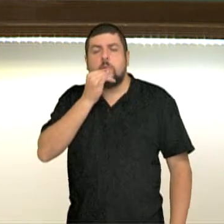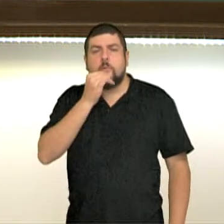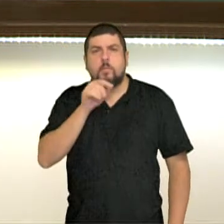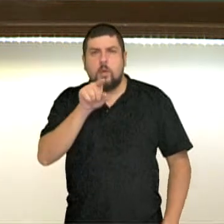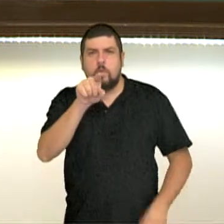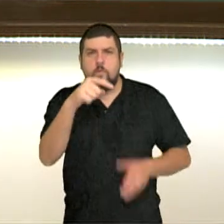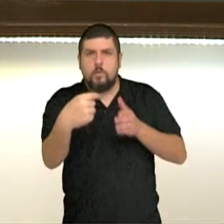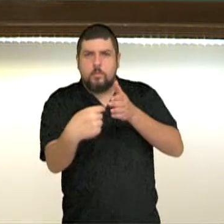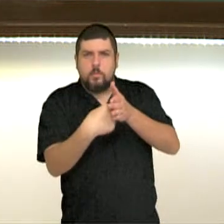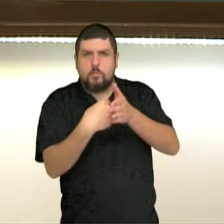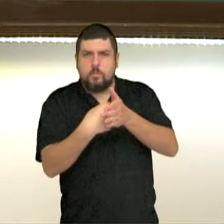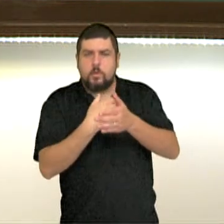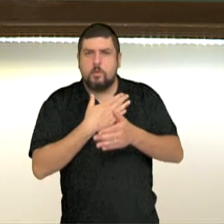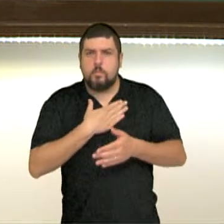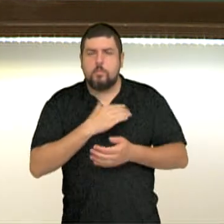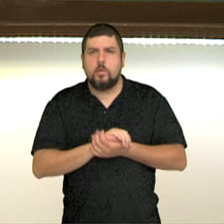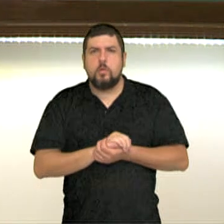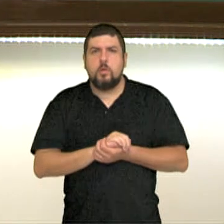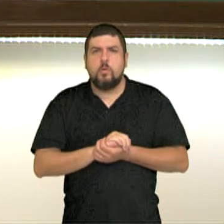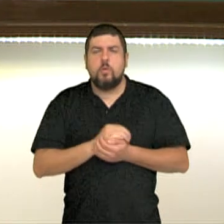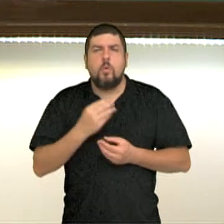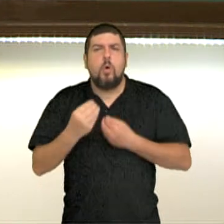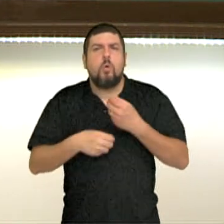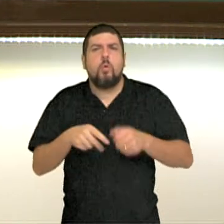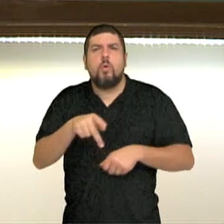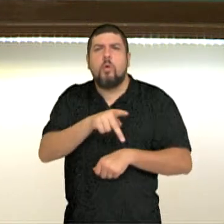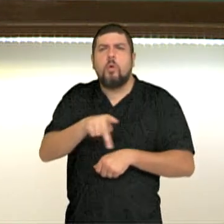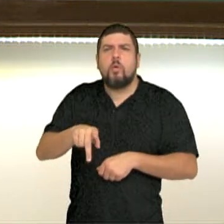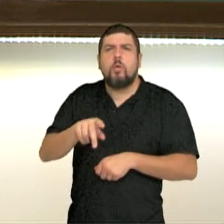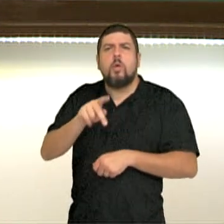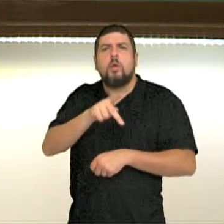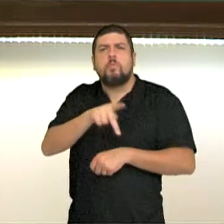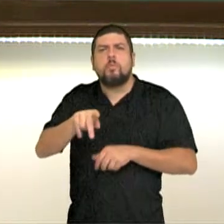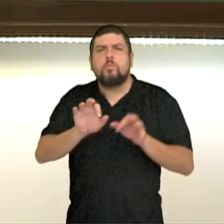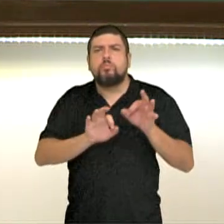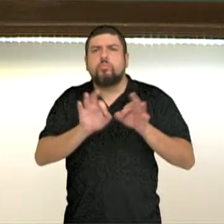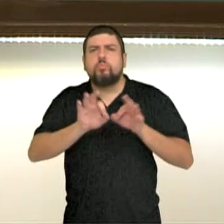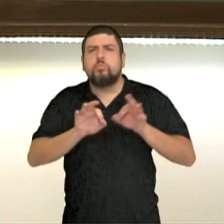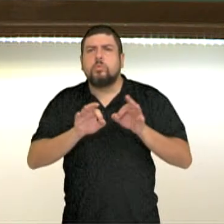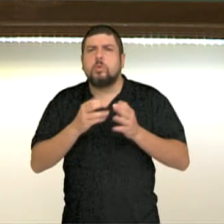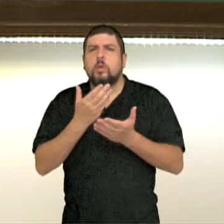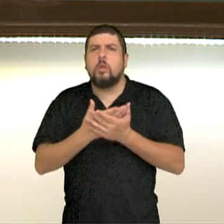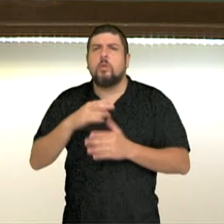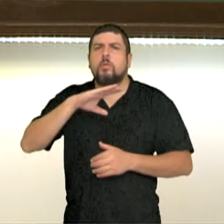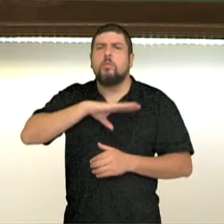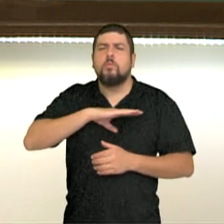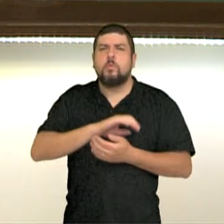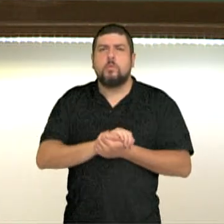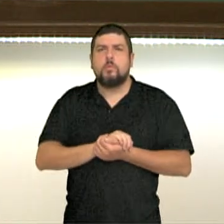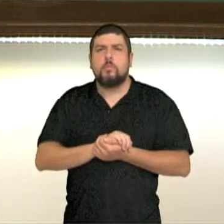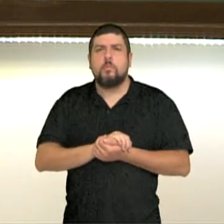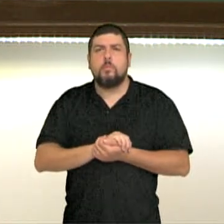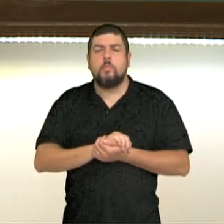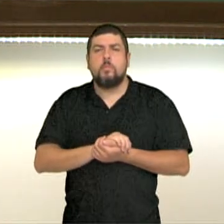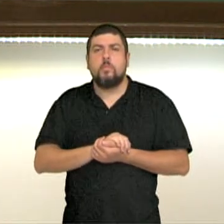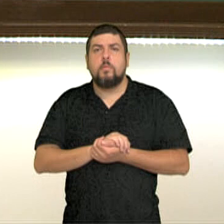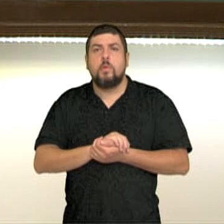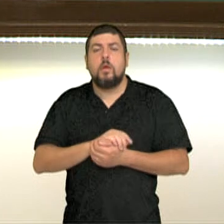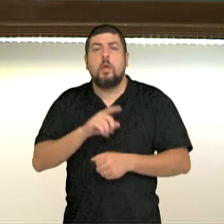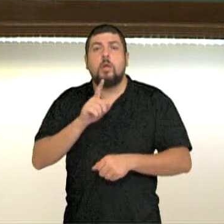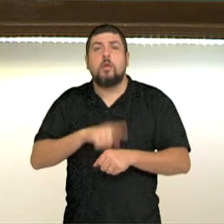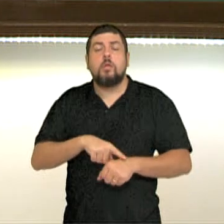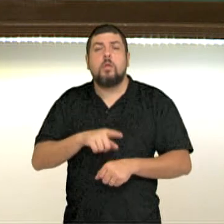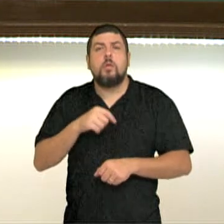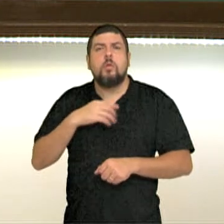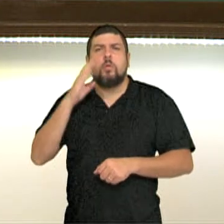quero saber como que a professora Jaqueline prepara as aulas de língua portuguesa para a Aula Paraná. E aí você não adianta você chegar direto na